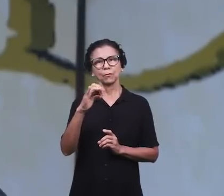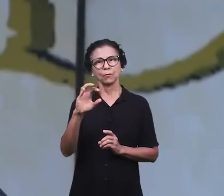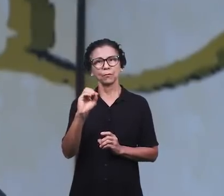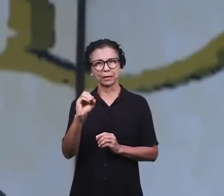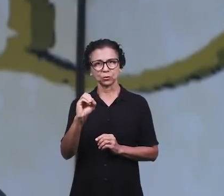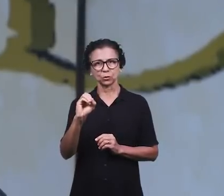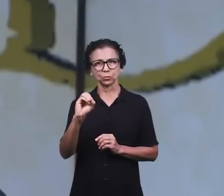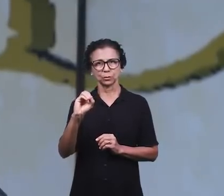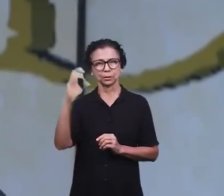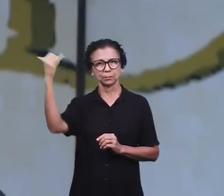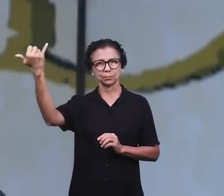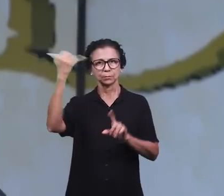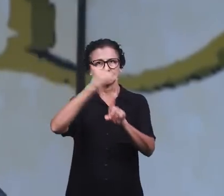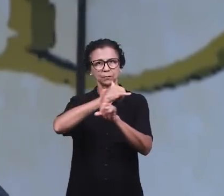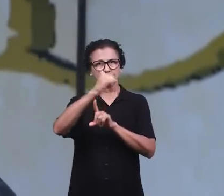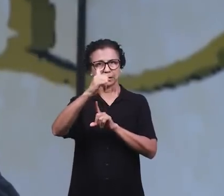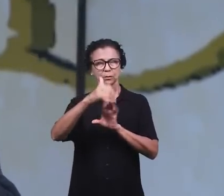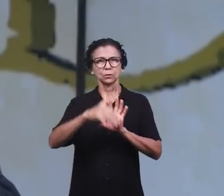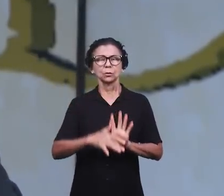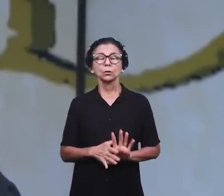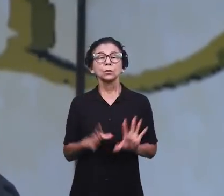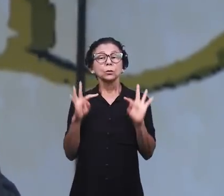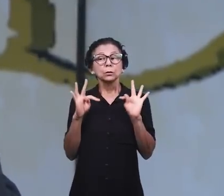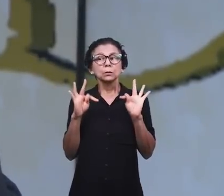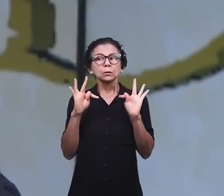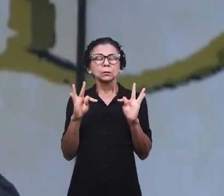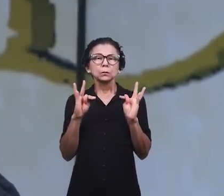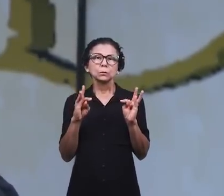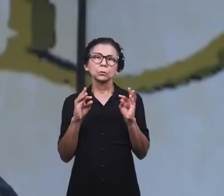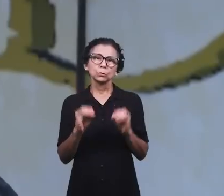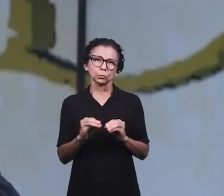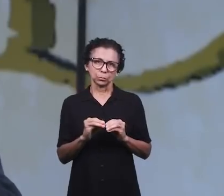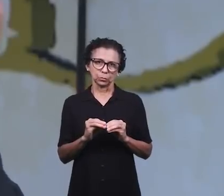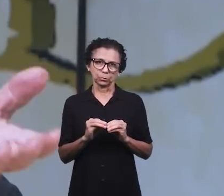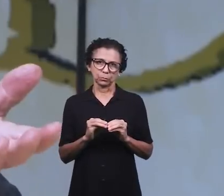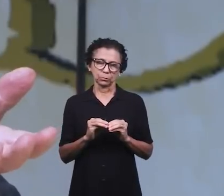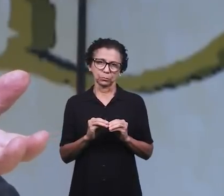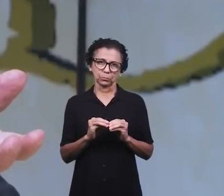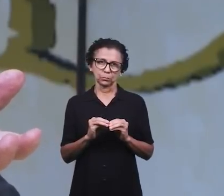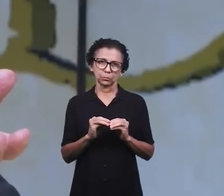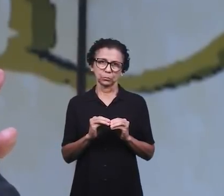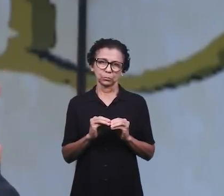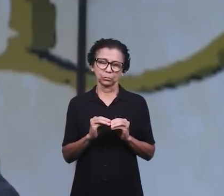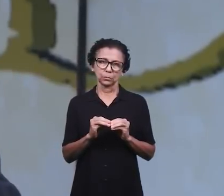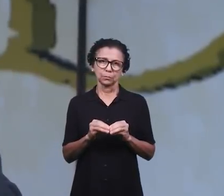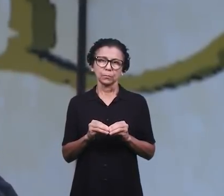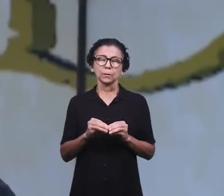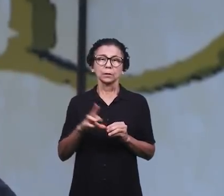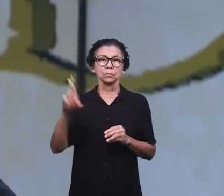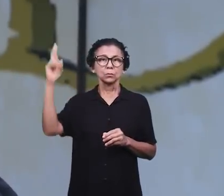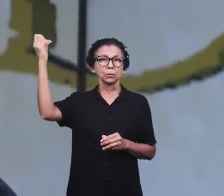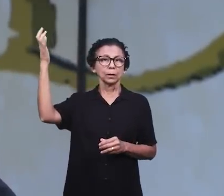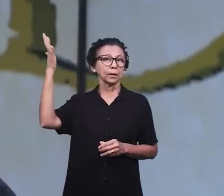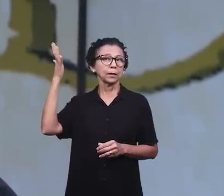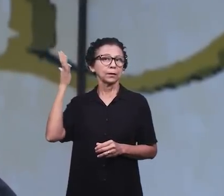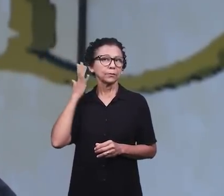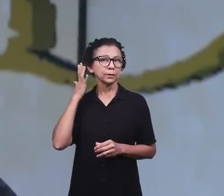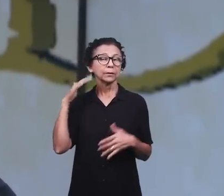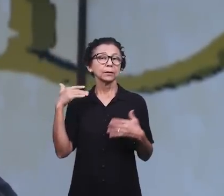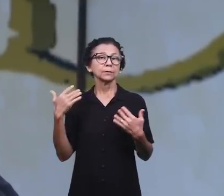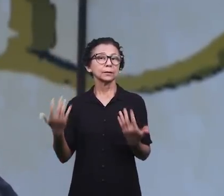nos cultos nós fizéssemos tudo no culto que fosse conforme a revelação do Senhor. E aí, portanto,